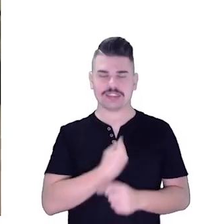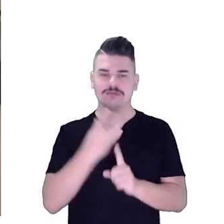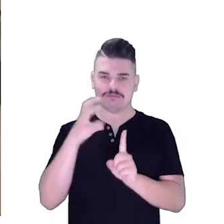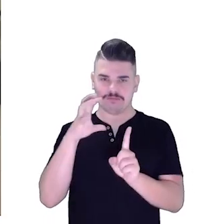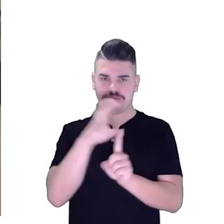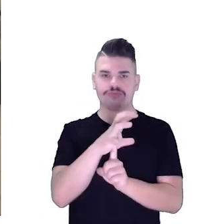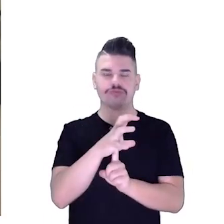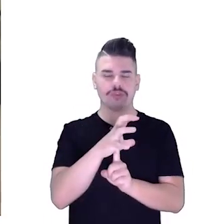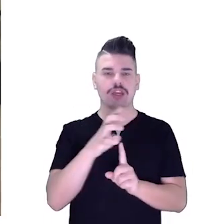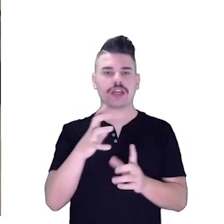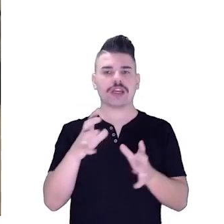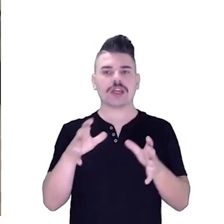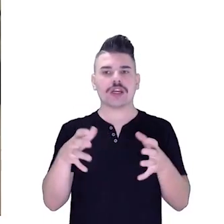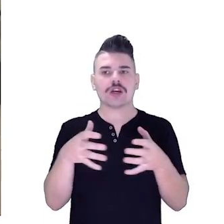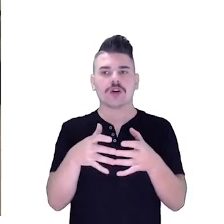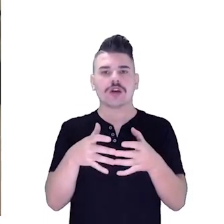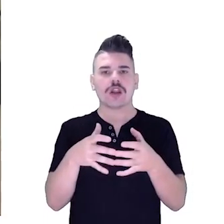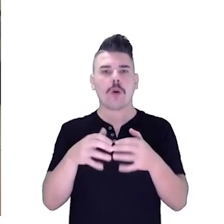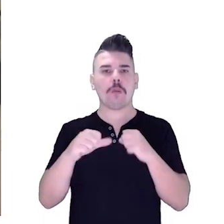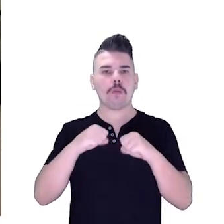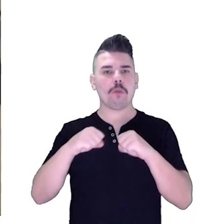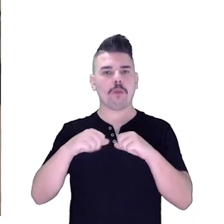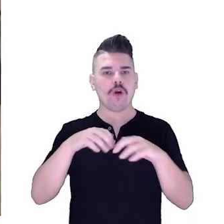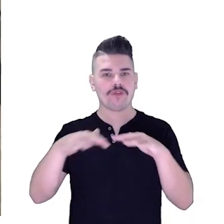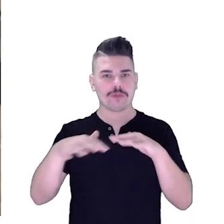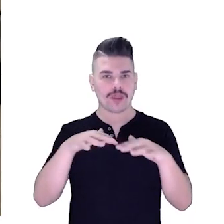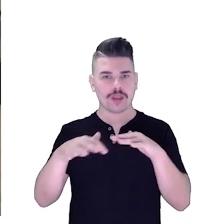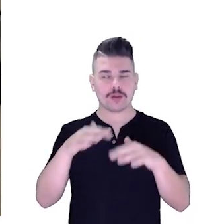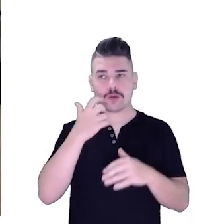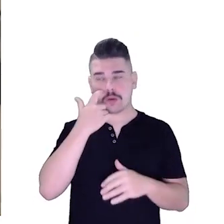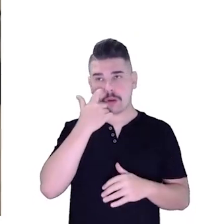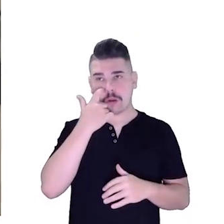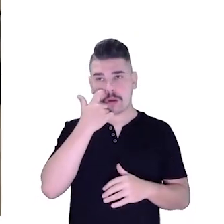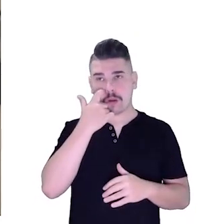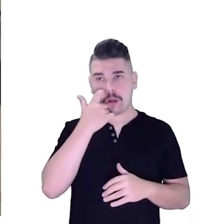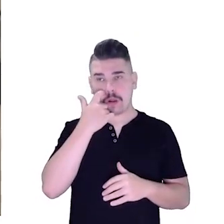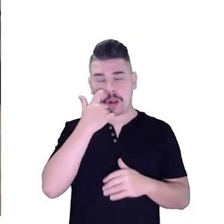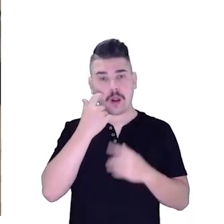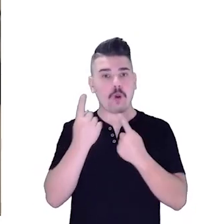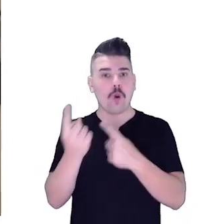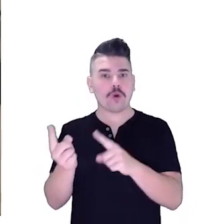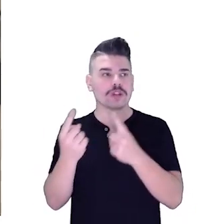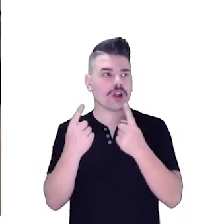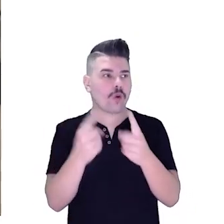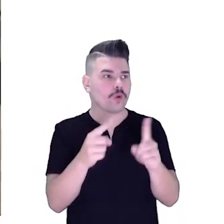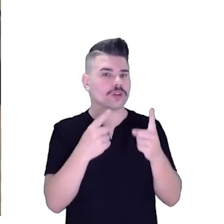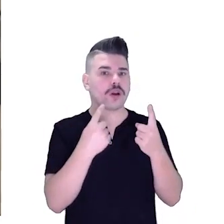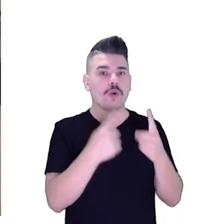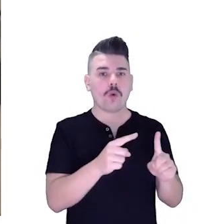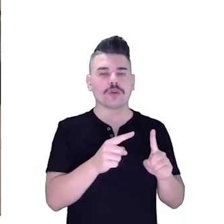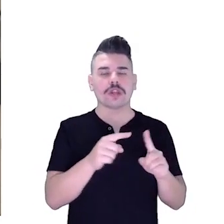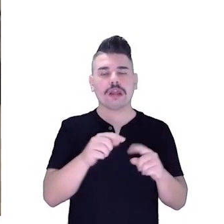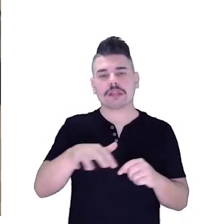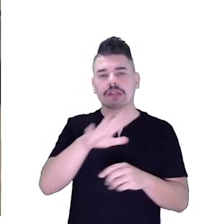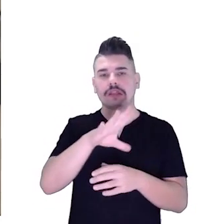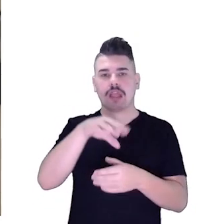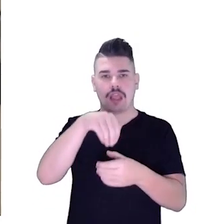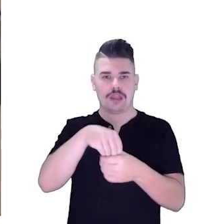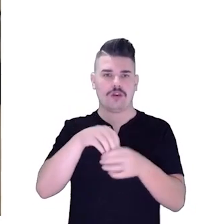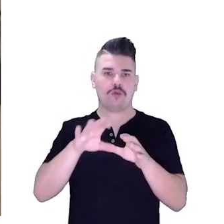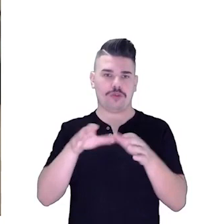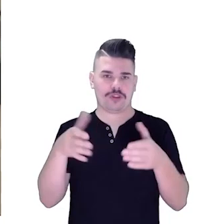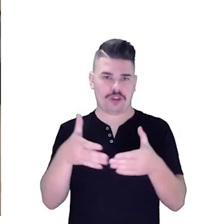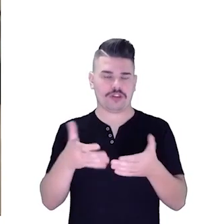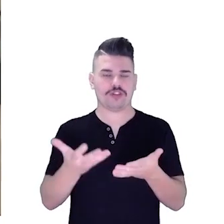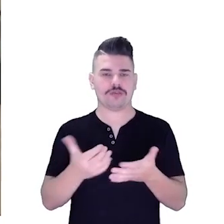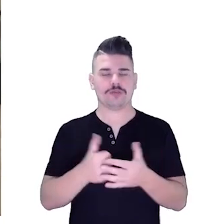trans, então teve essa tentativa de criar um movimento de colocar, né, umas contra as outras